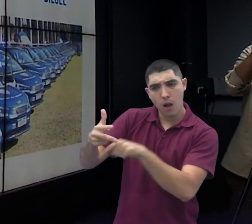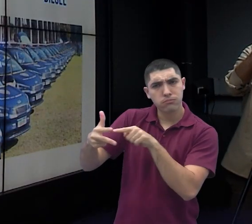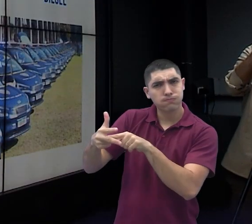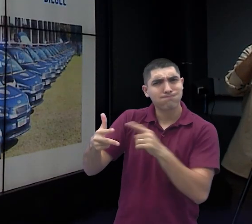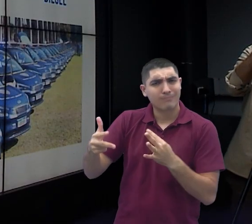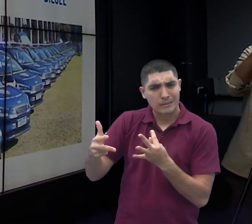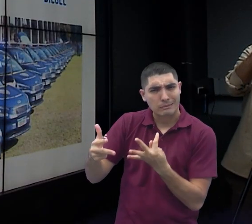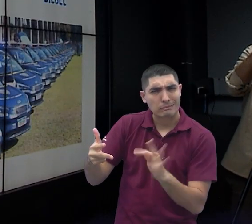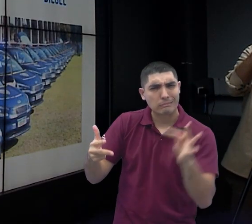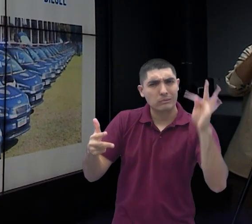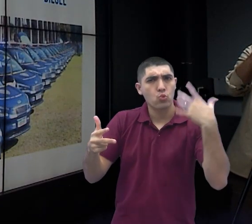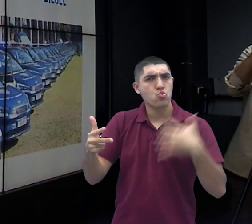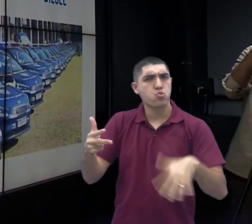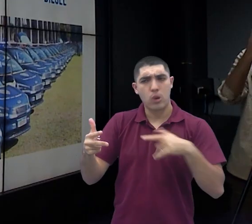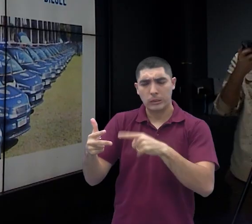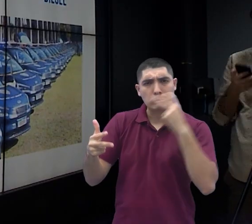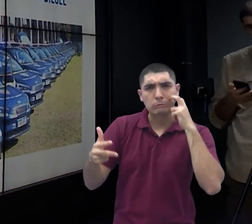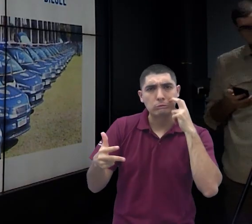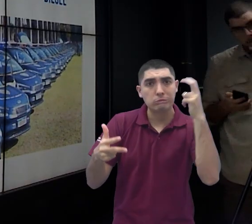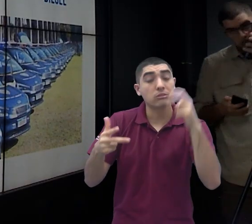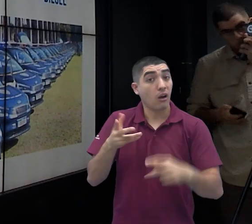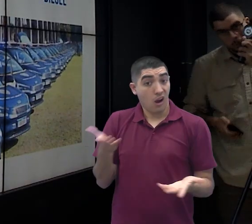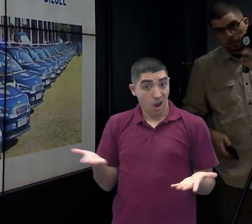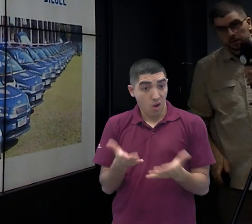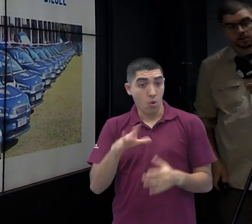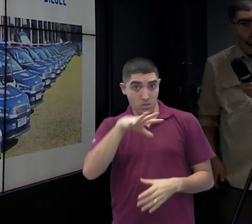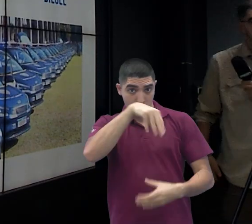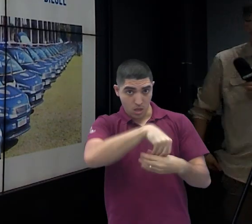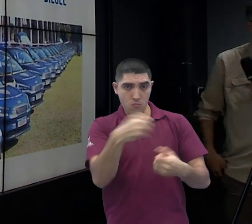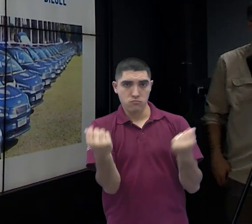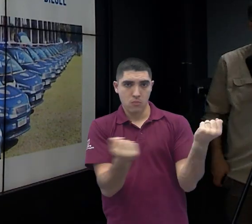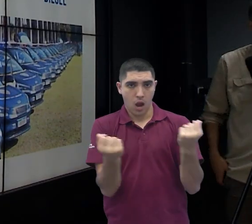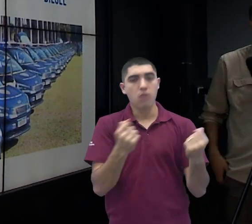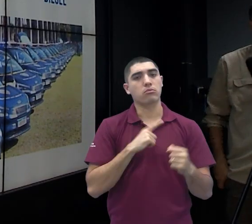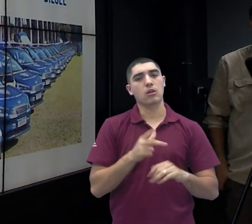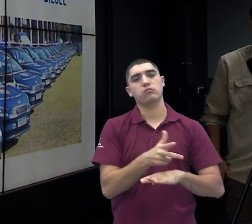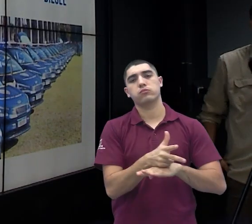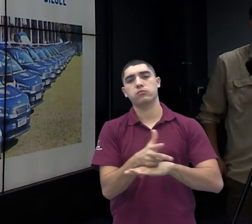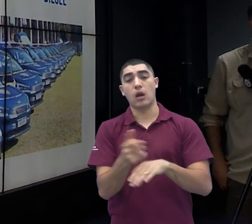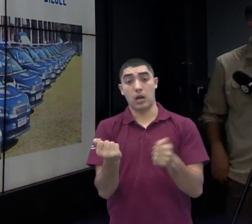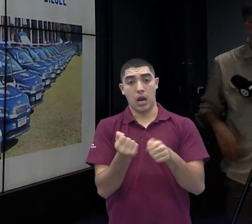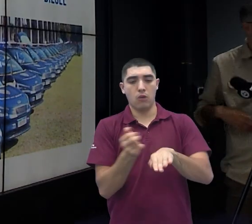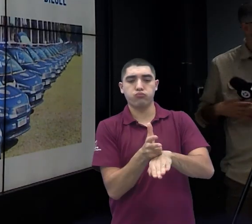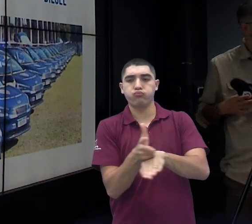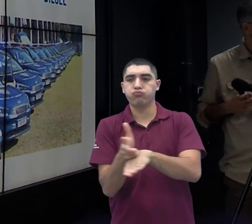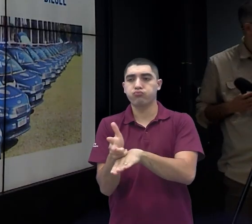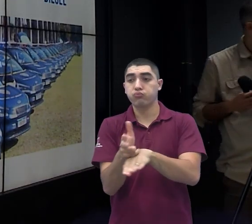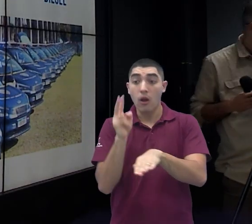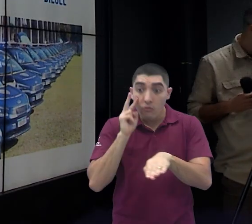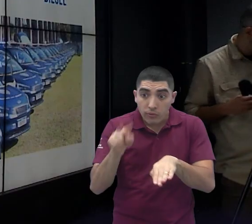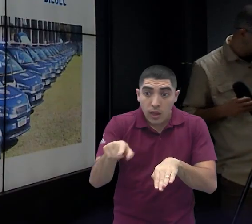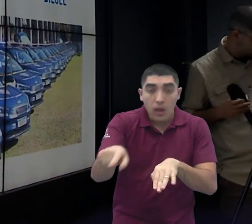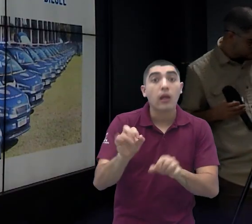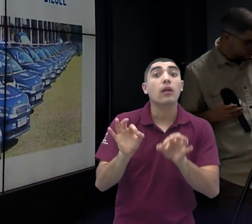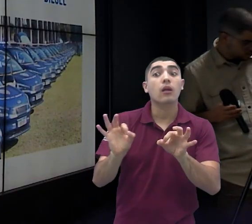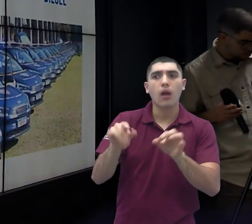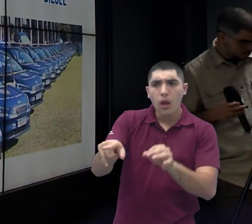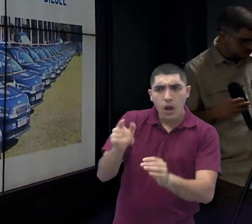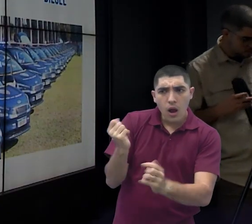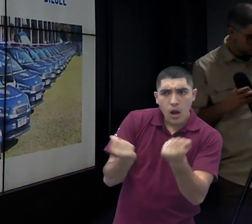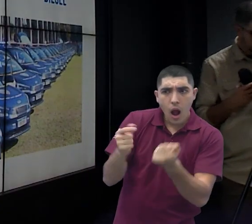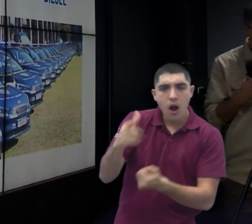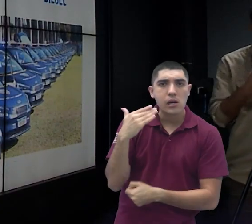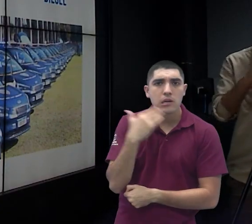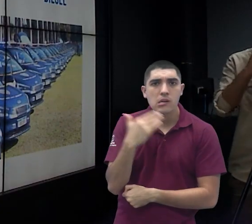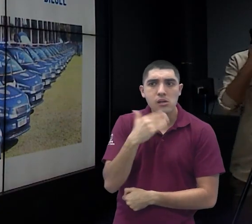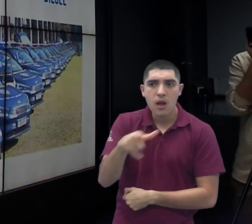com maior inteligência. A partir de agora, as viaturas da Guarda Civil Municipal terão leitores de placas em tempo real,